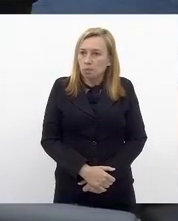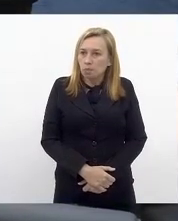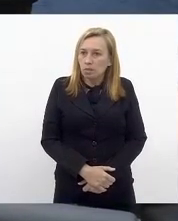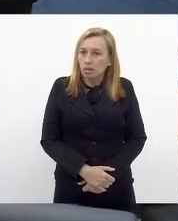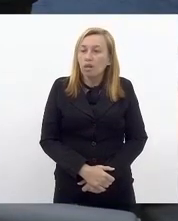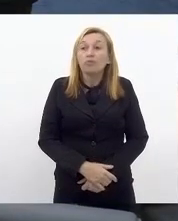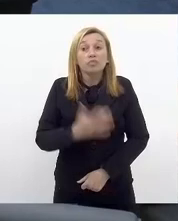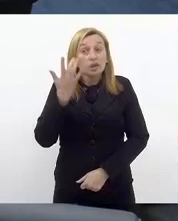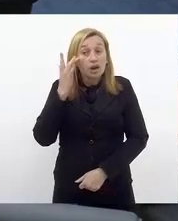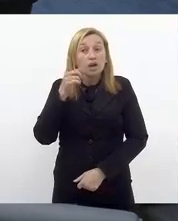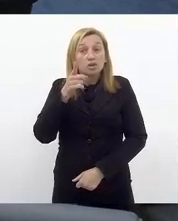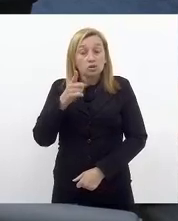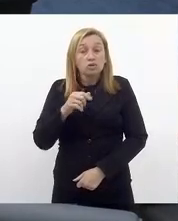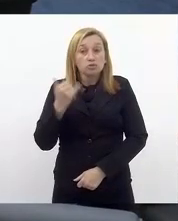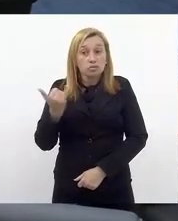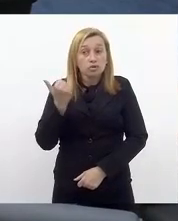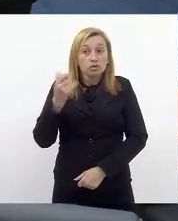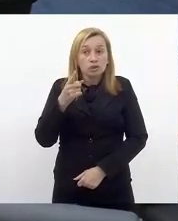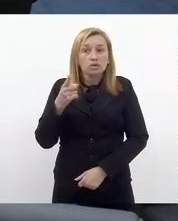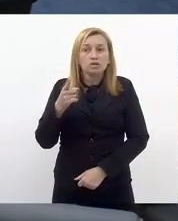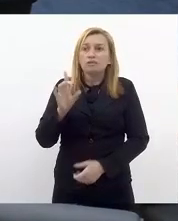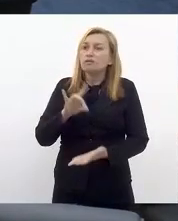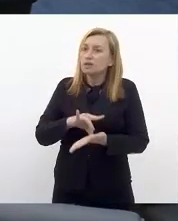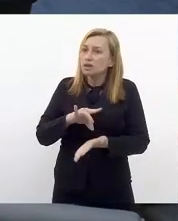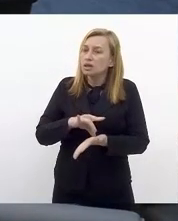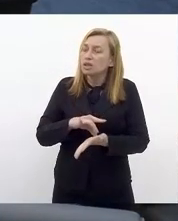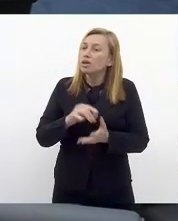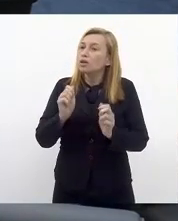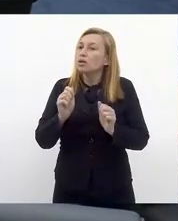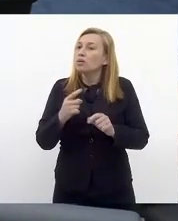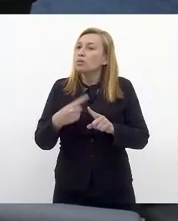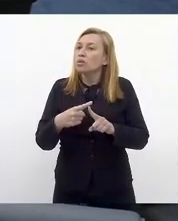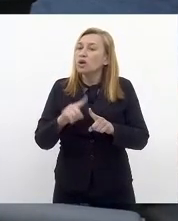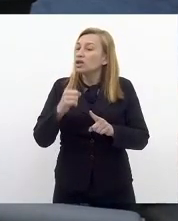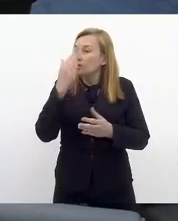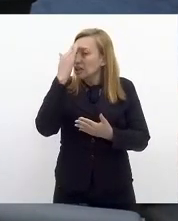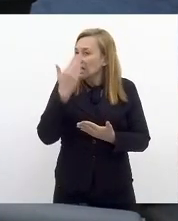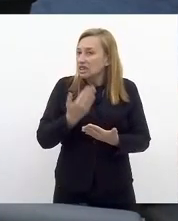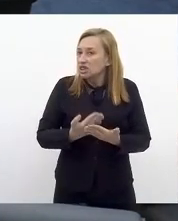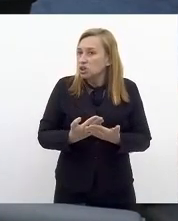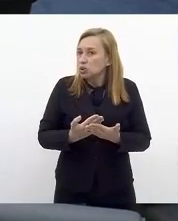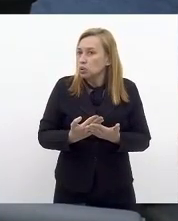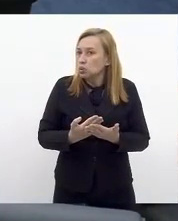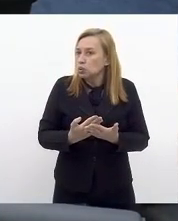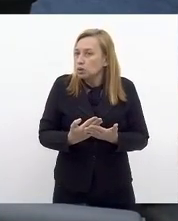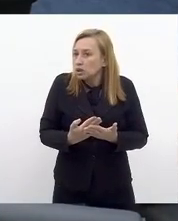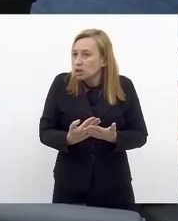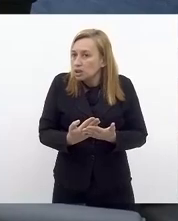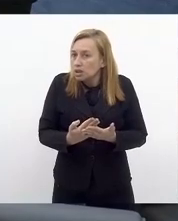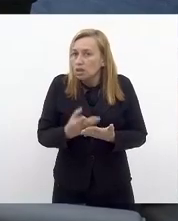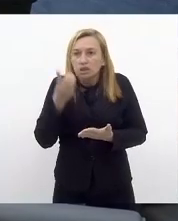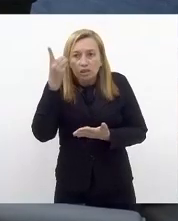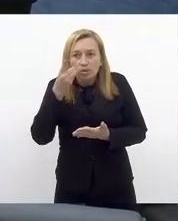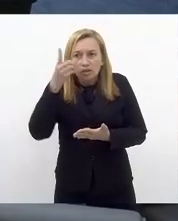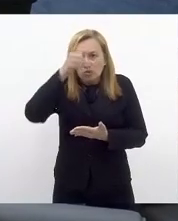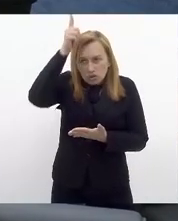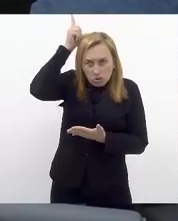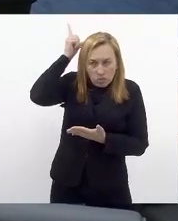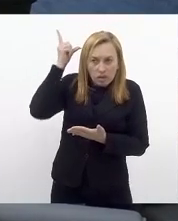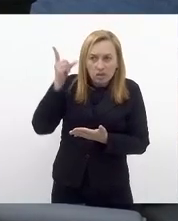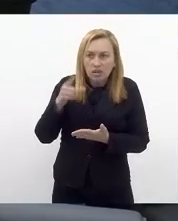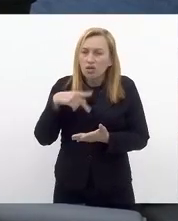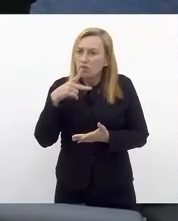Ah e acho mais acho que tem razão Até porque eu não acredito eu na hora que você Deputado dos pau